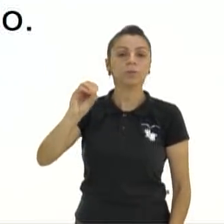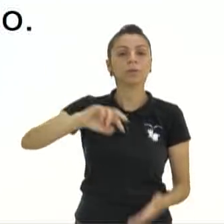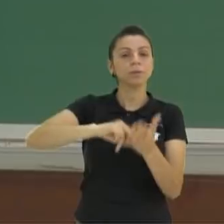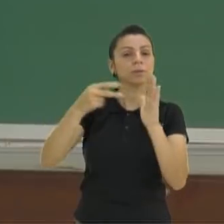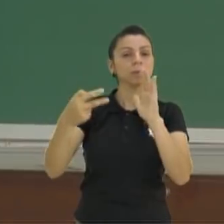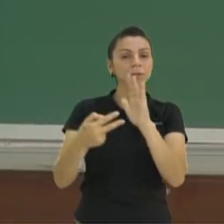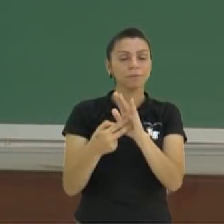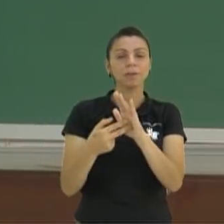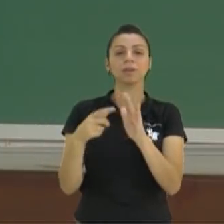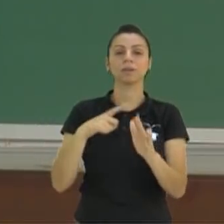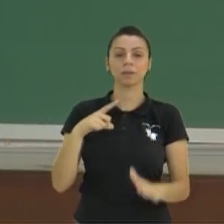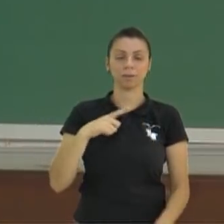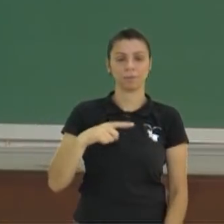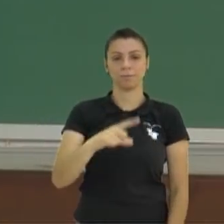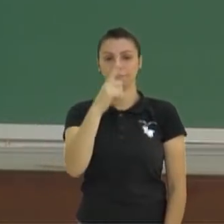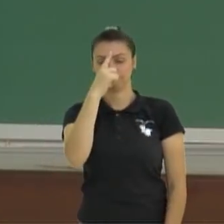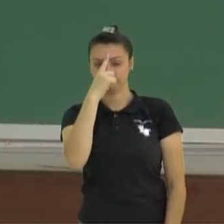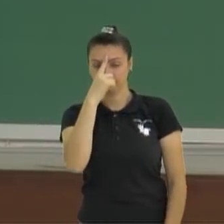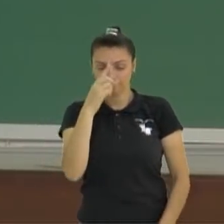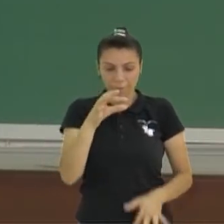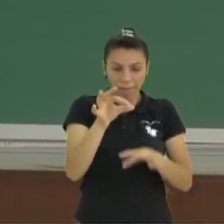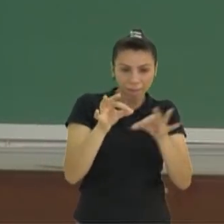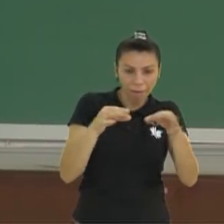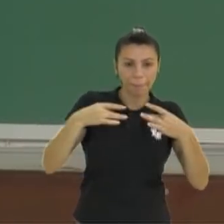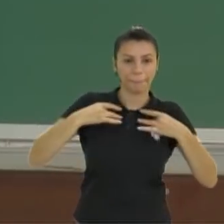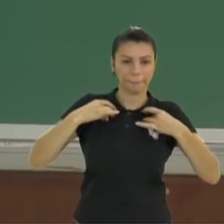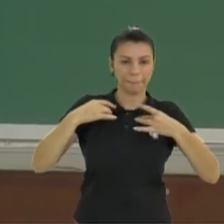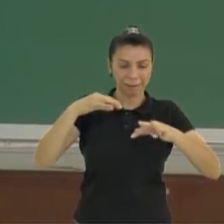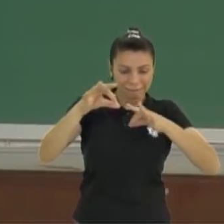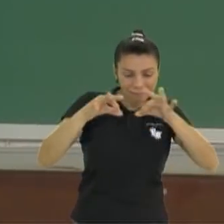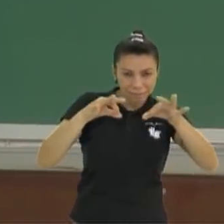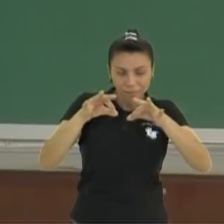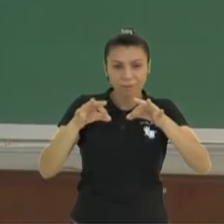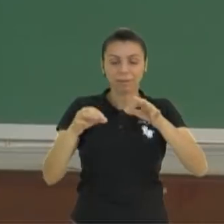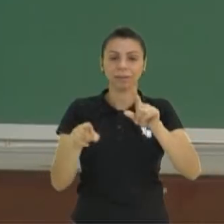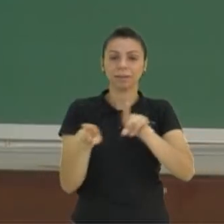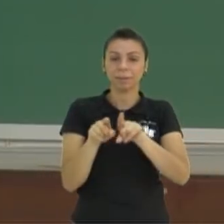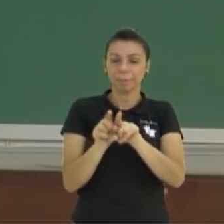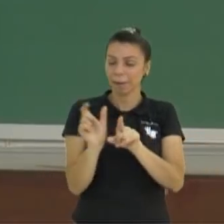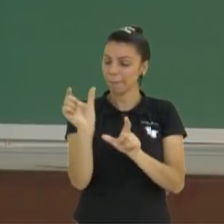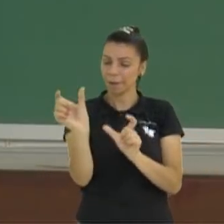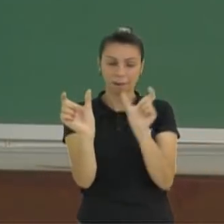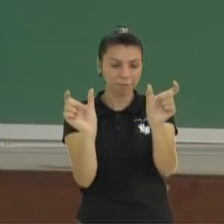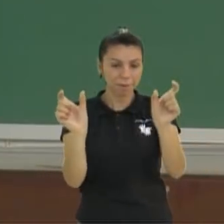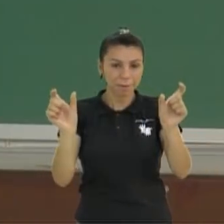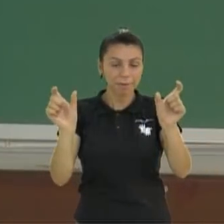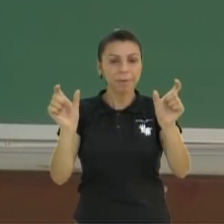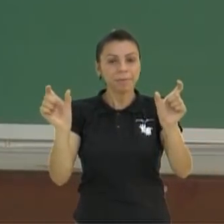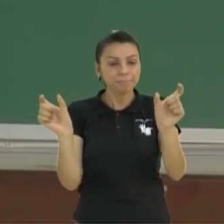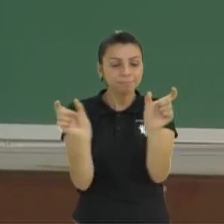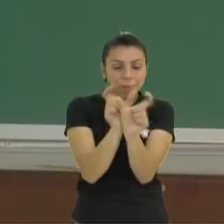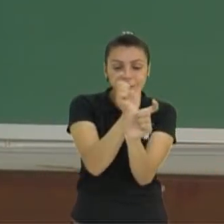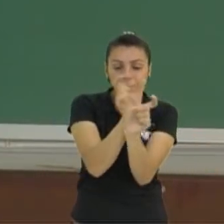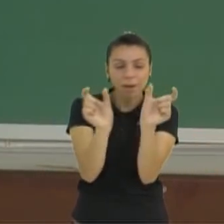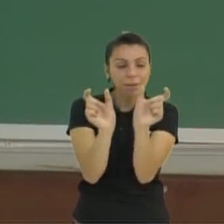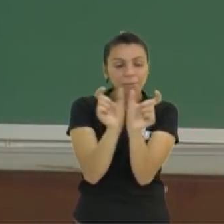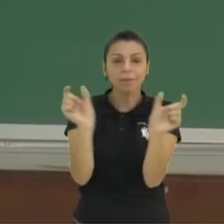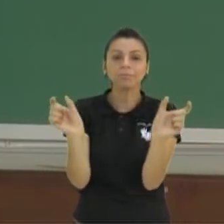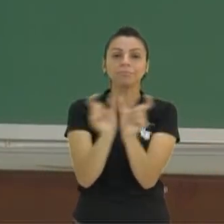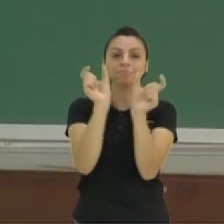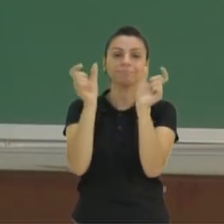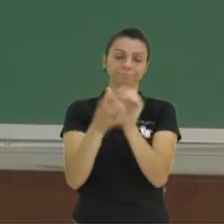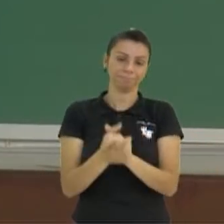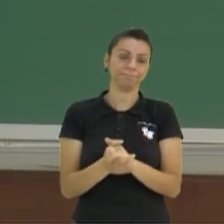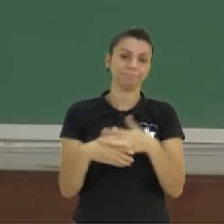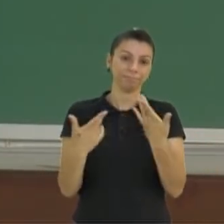latim tecido, tecer, e entrelaçar várias palavras num todo.